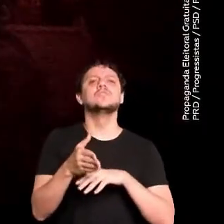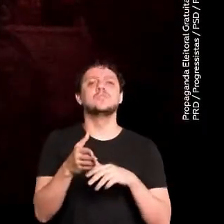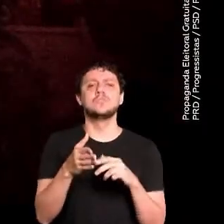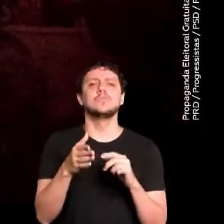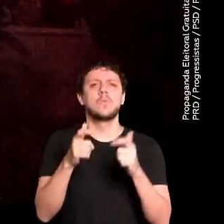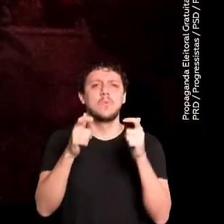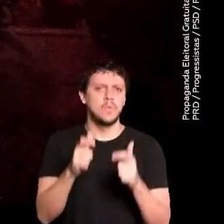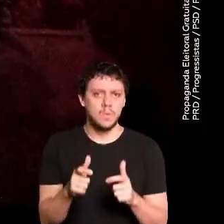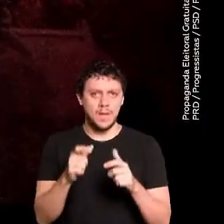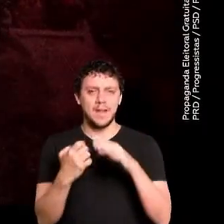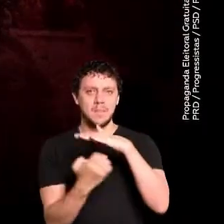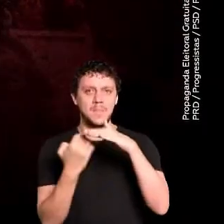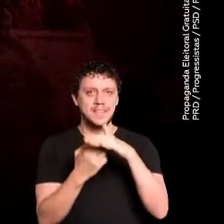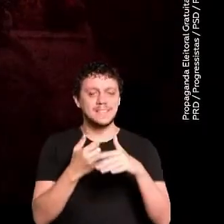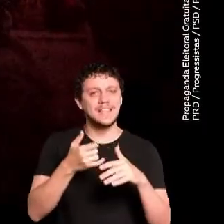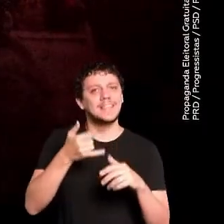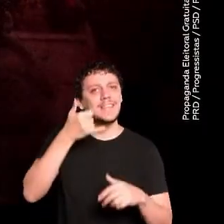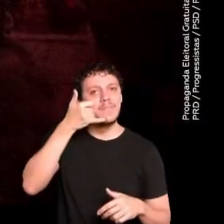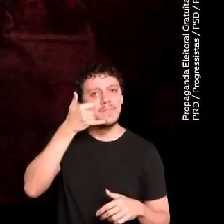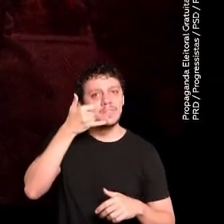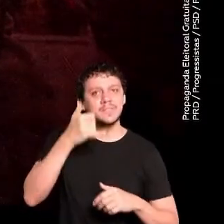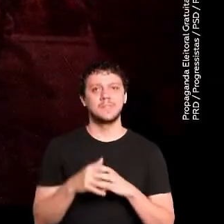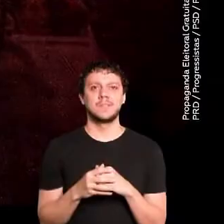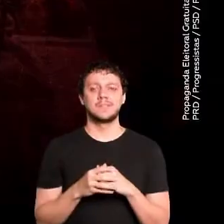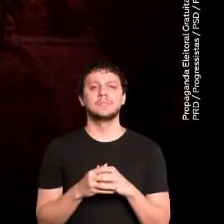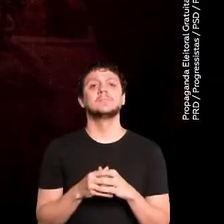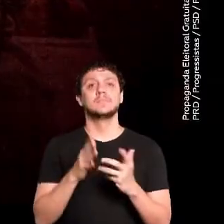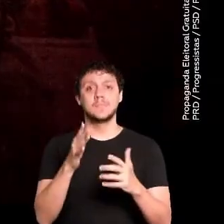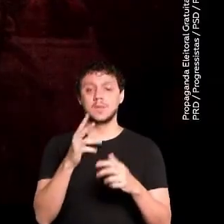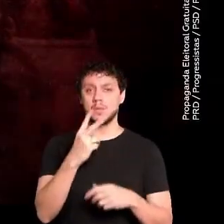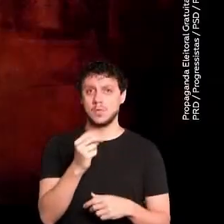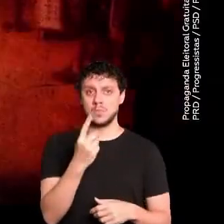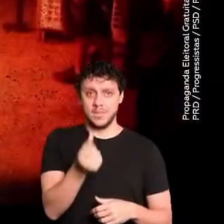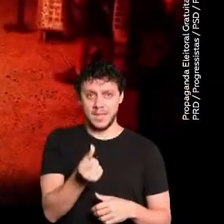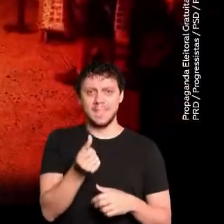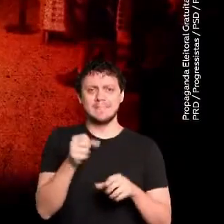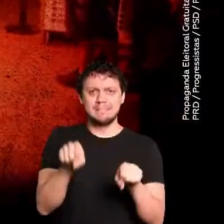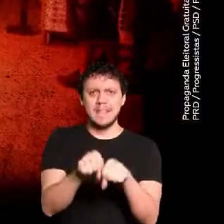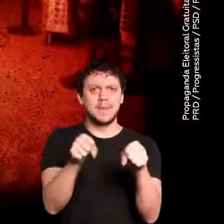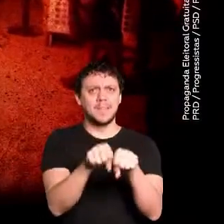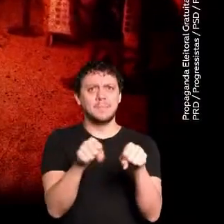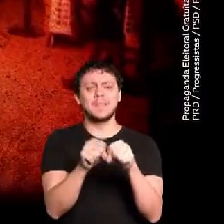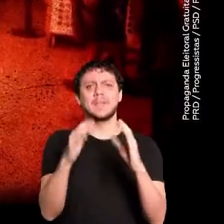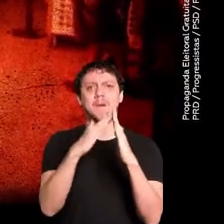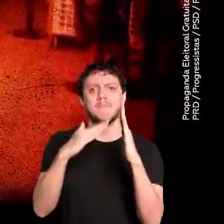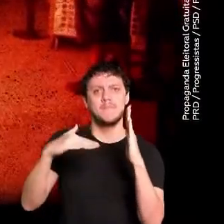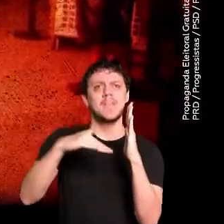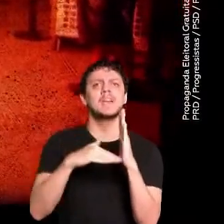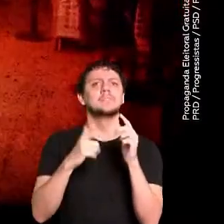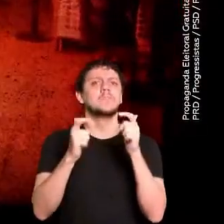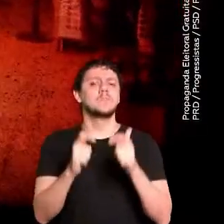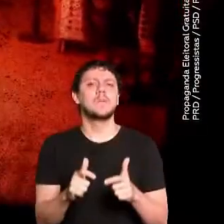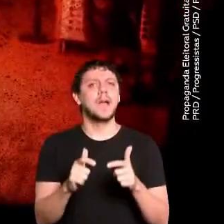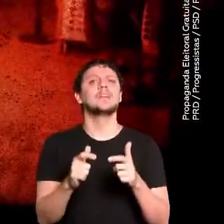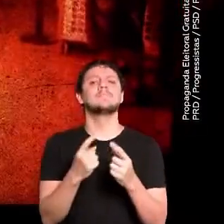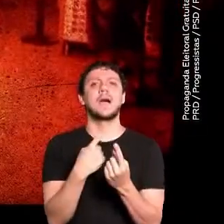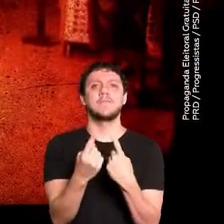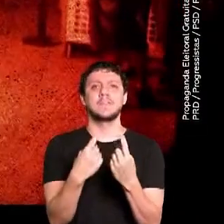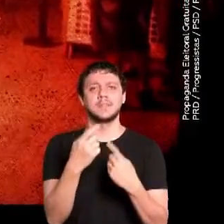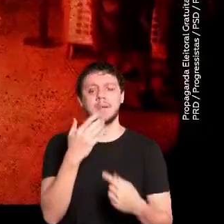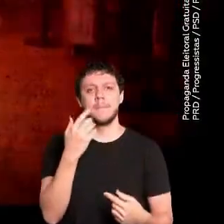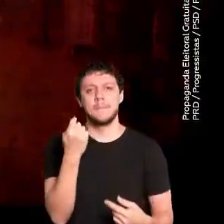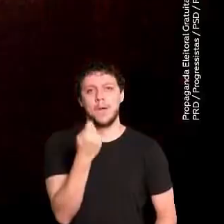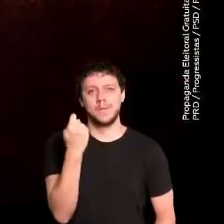de empresas de telefonia celular. Em 2016, participa do quebra-quebra e depredação da Fiesp na Avenida